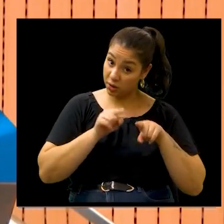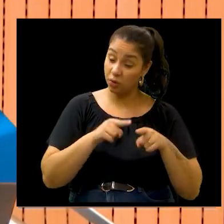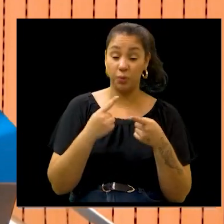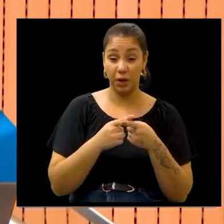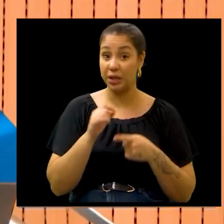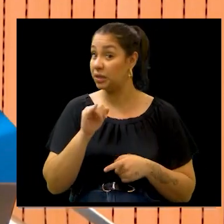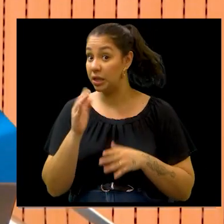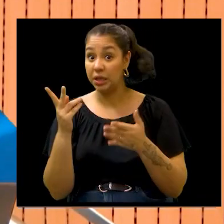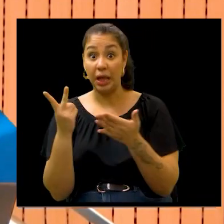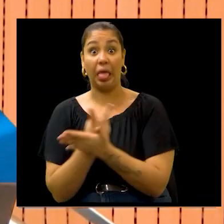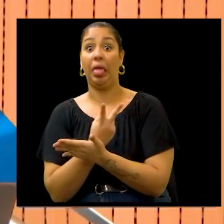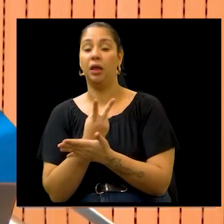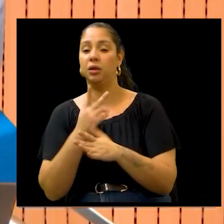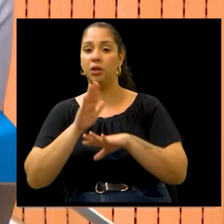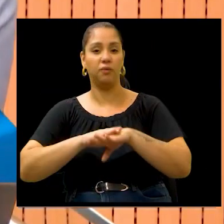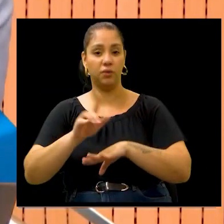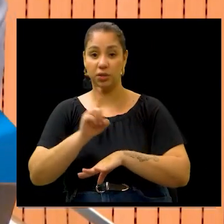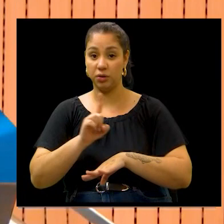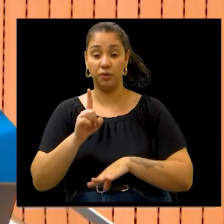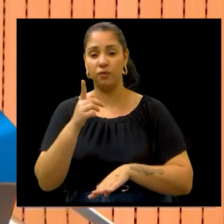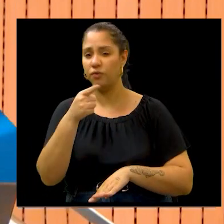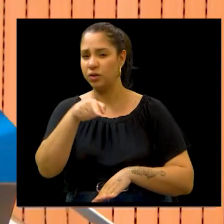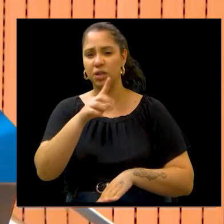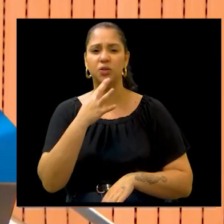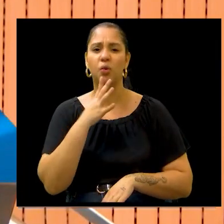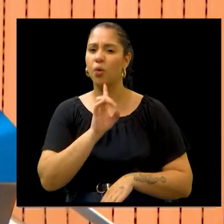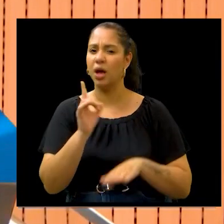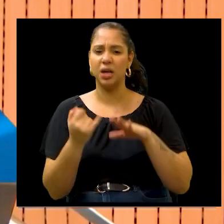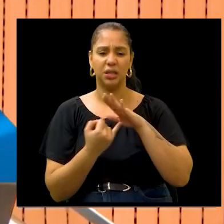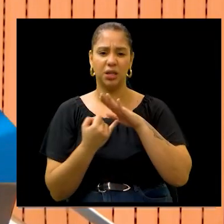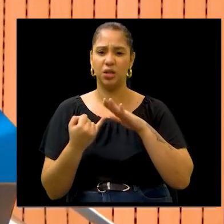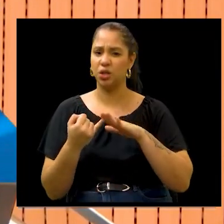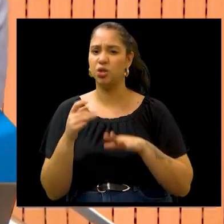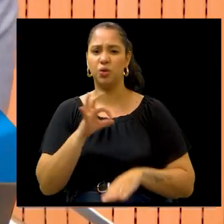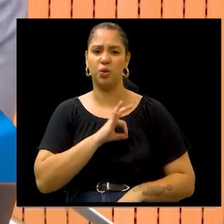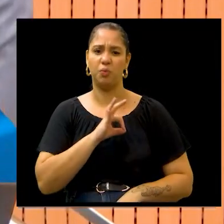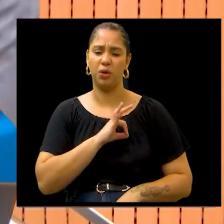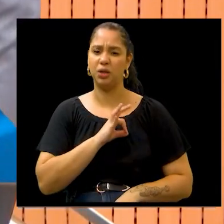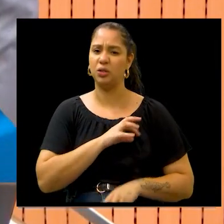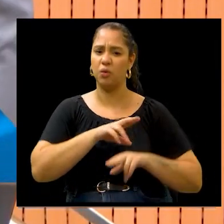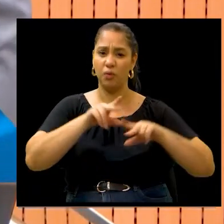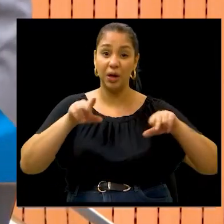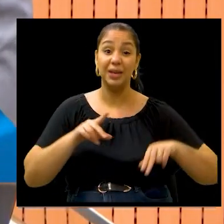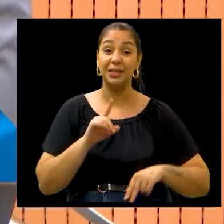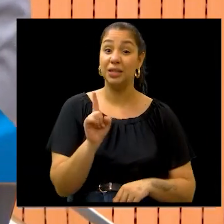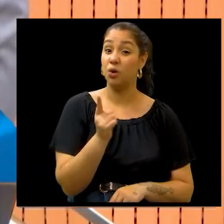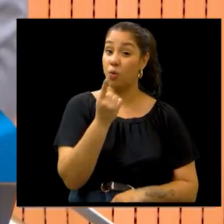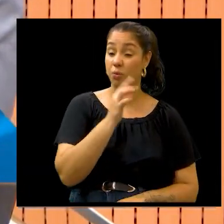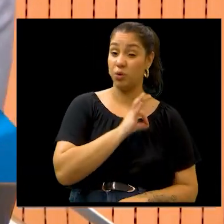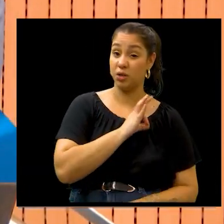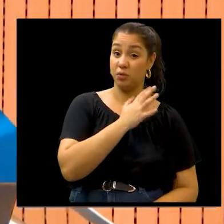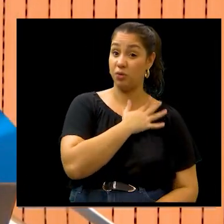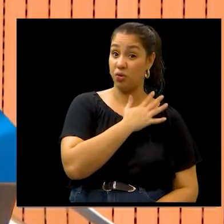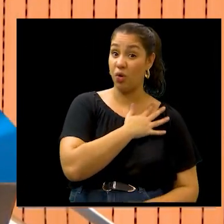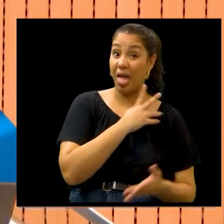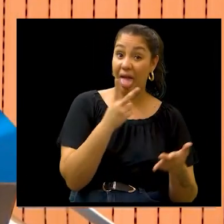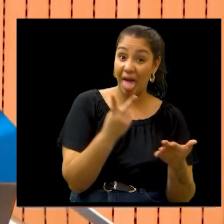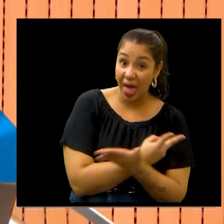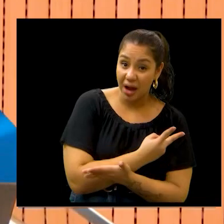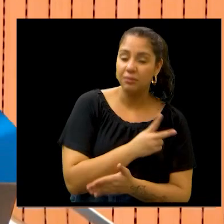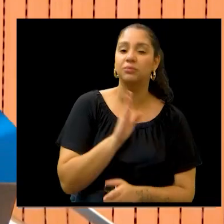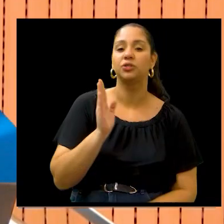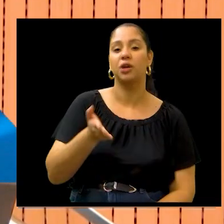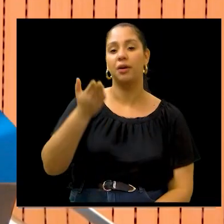fazem isso porque, se ele não fizer, vocês talvez não conheçam a instituição polícia militar ou as polícias. Quando um policial